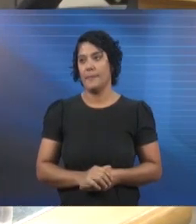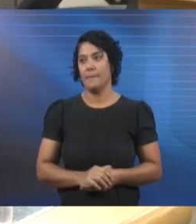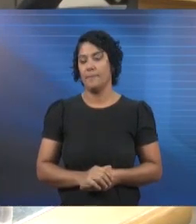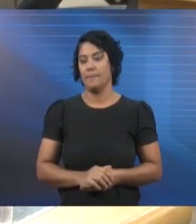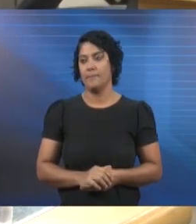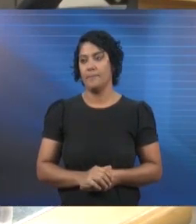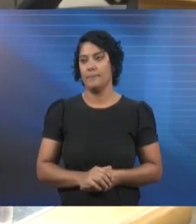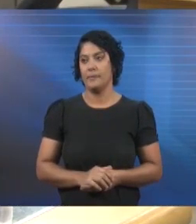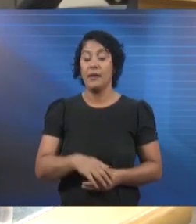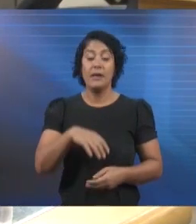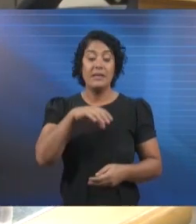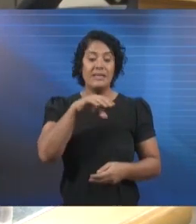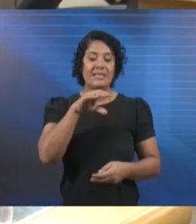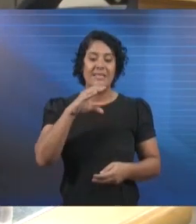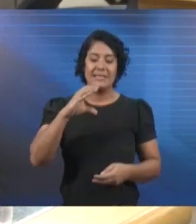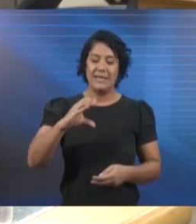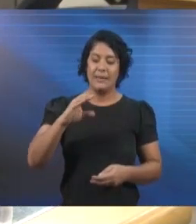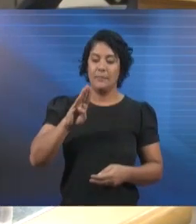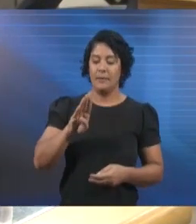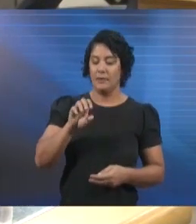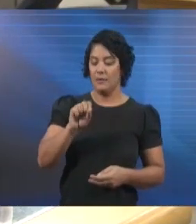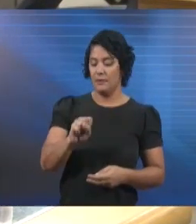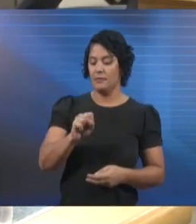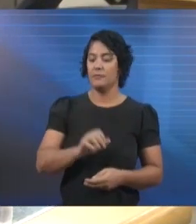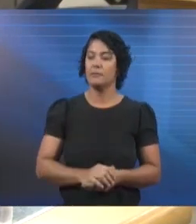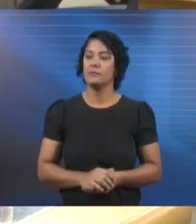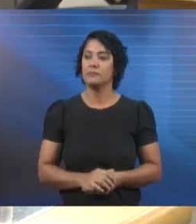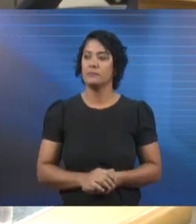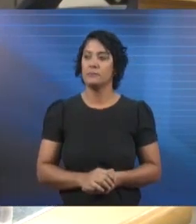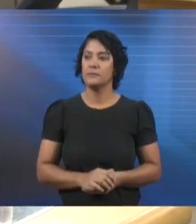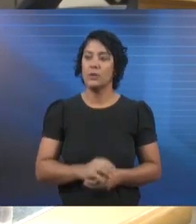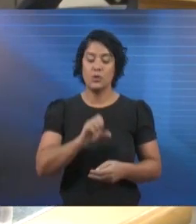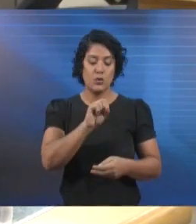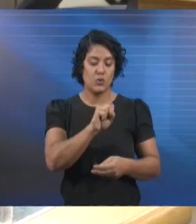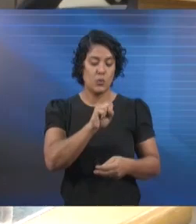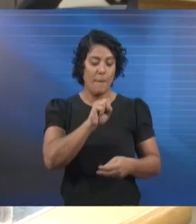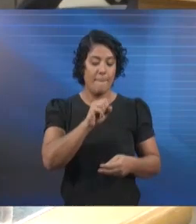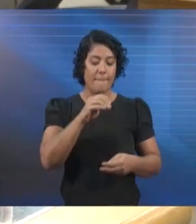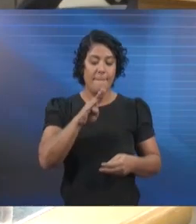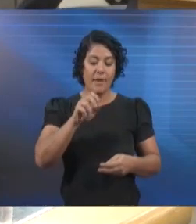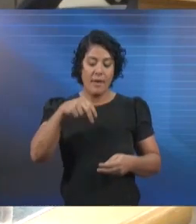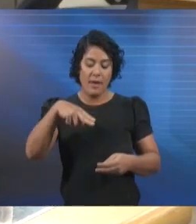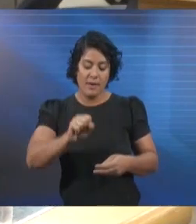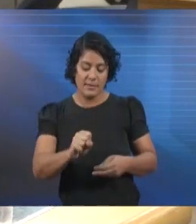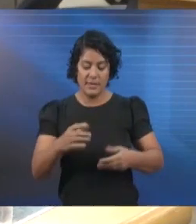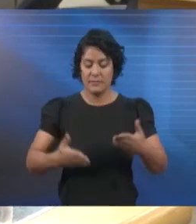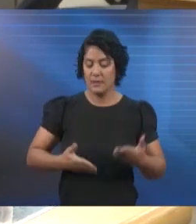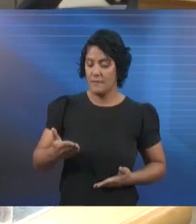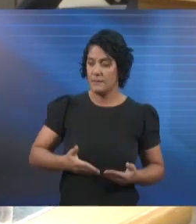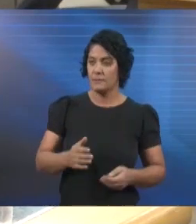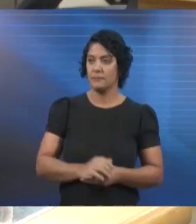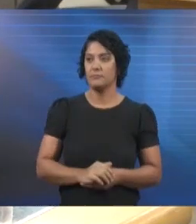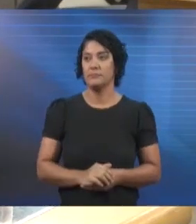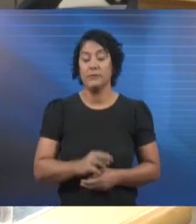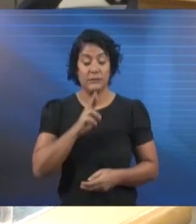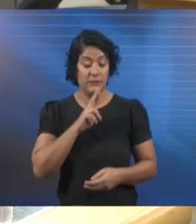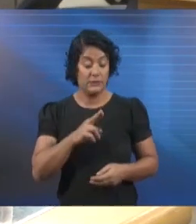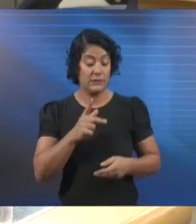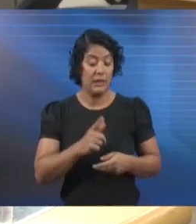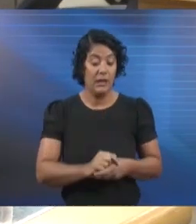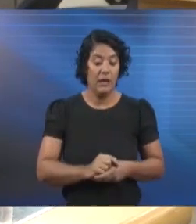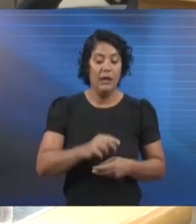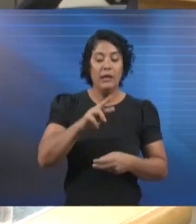e a CBS contribuição sobre bens e serviços o que resultará em